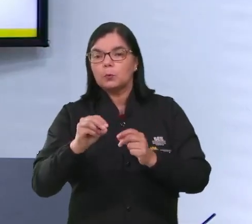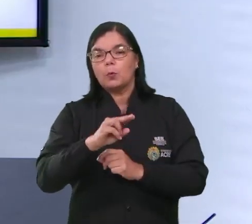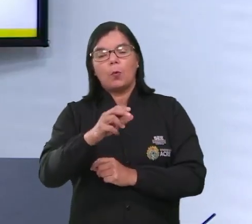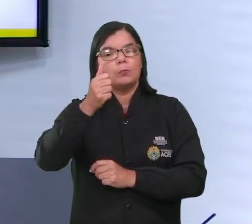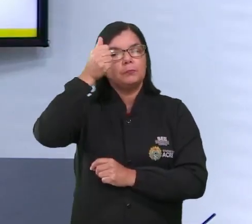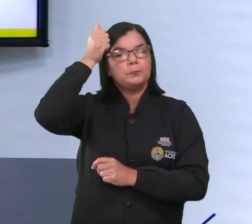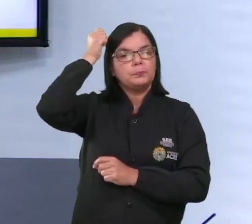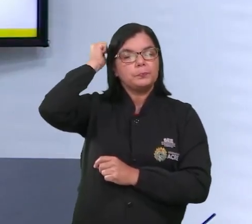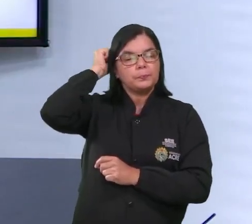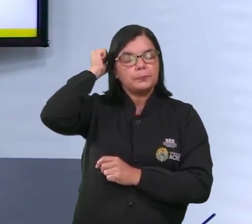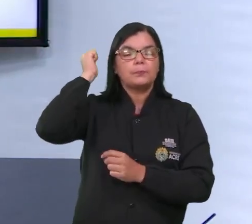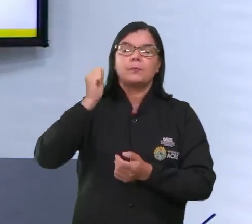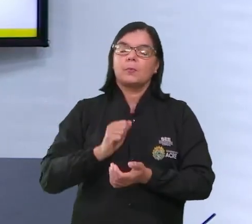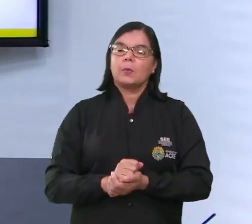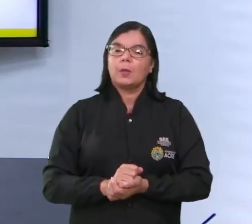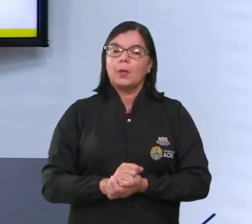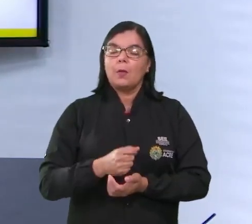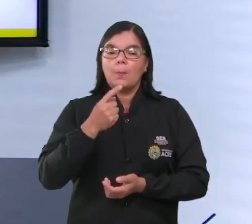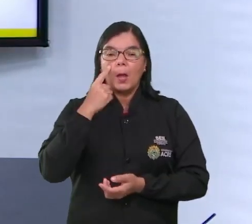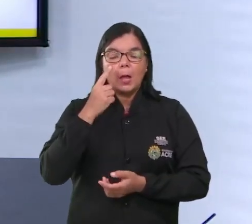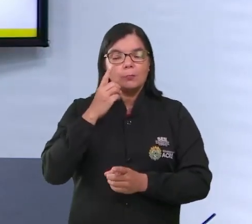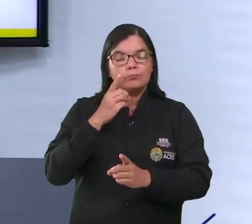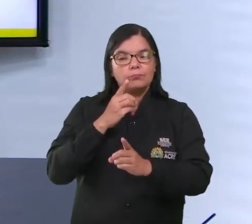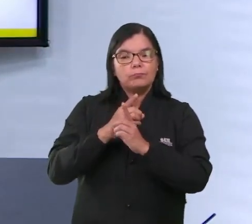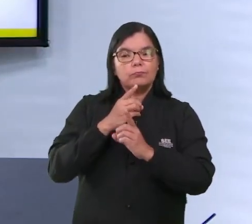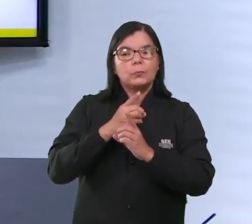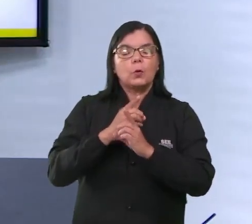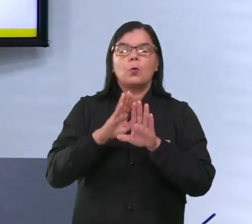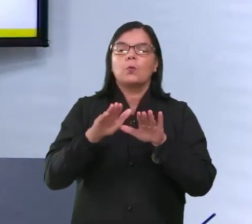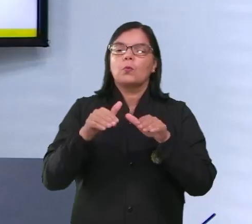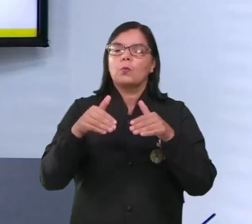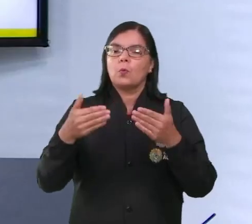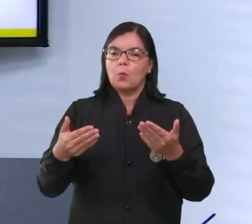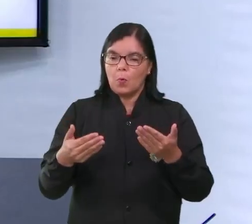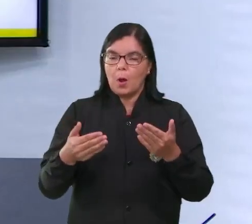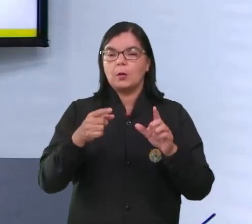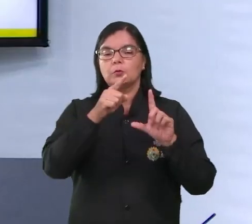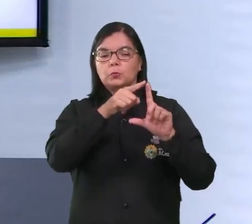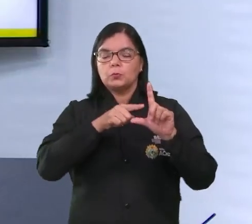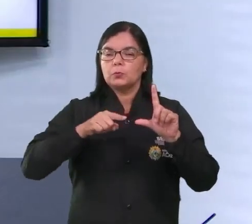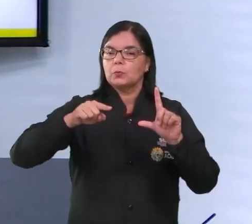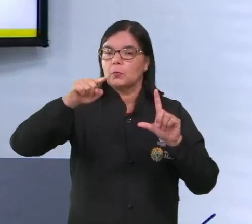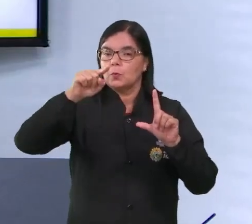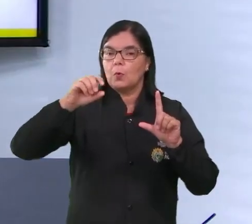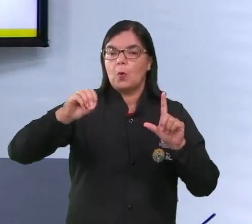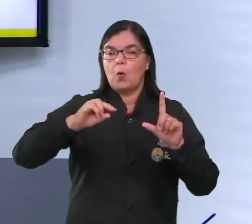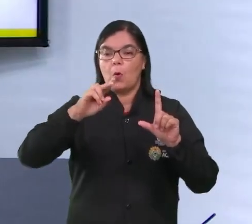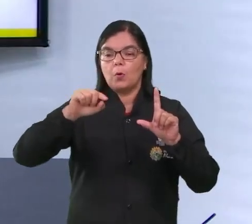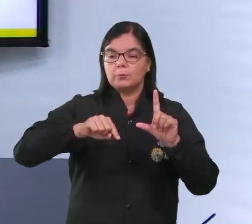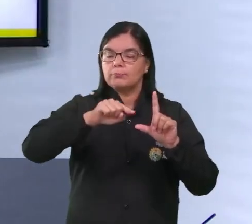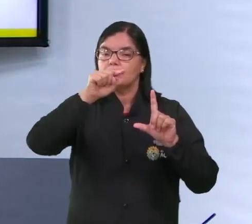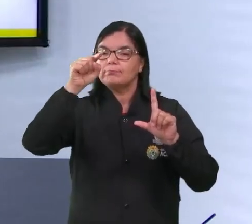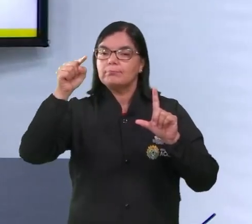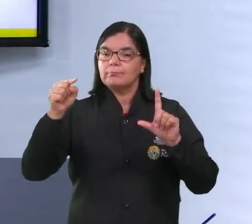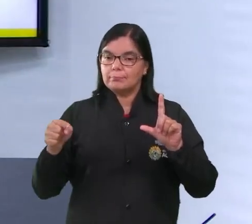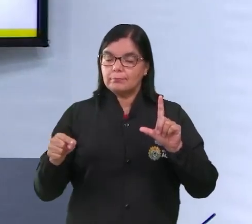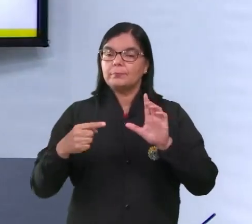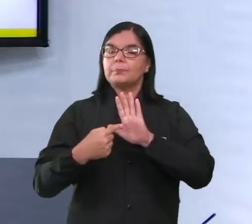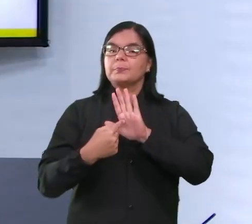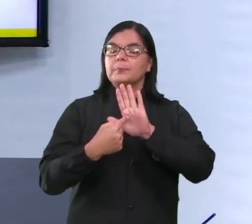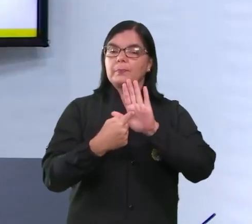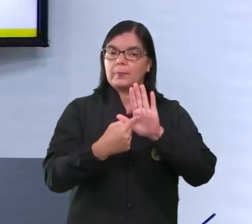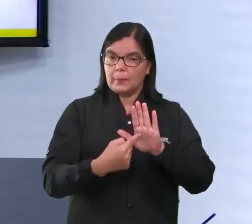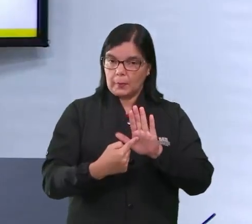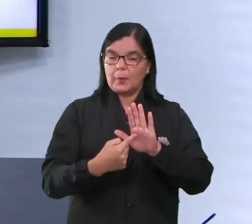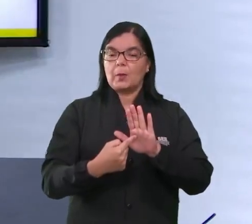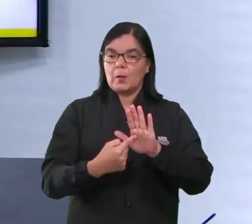que peça para identificar qual das concavidades ou qual das parábolas representa